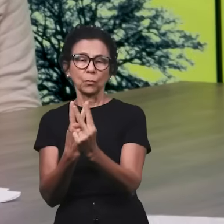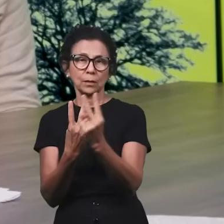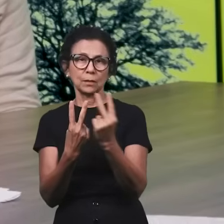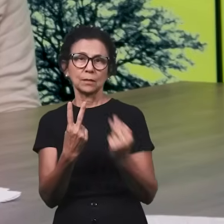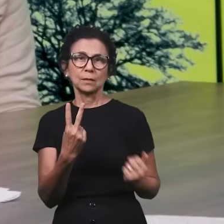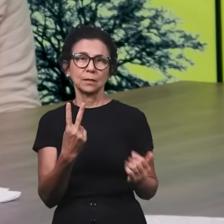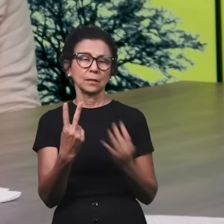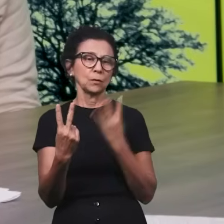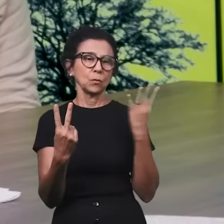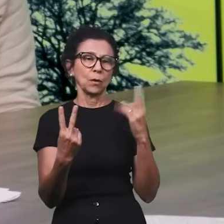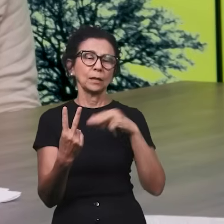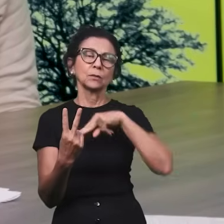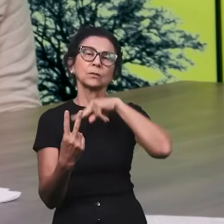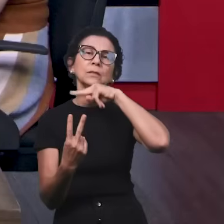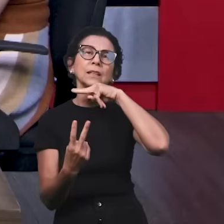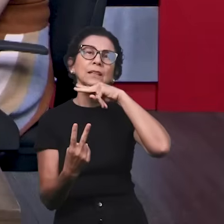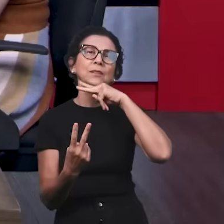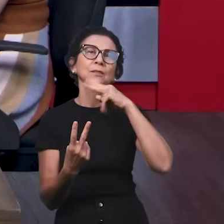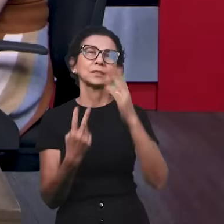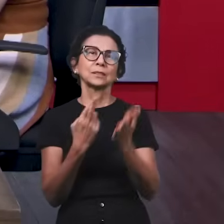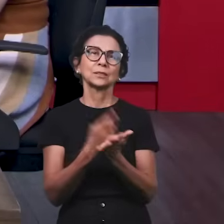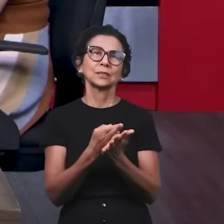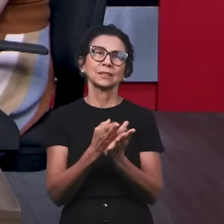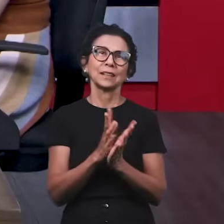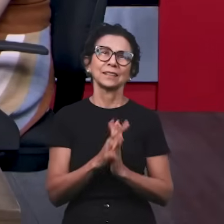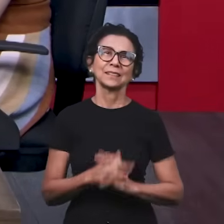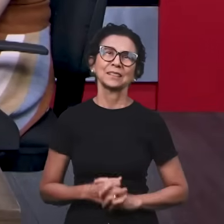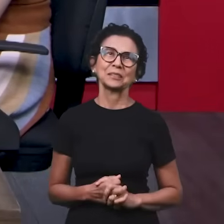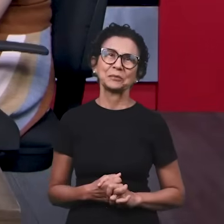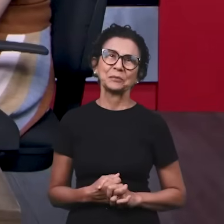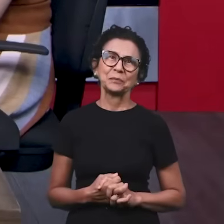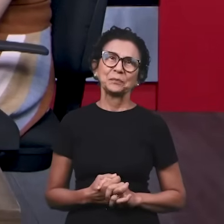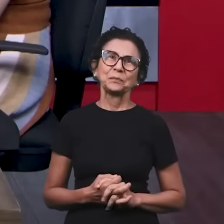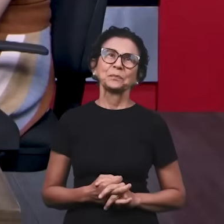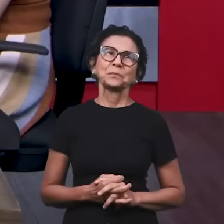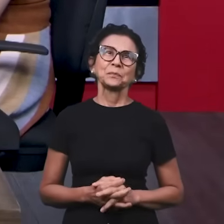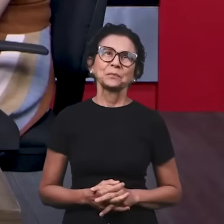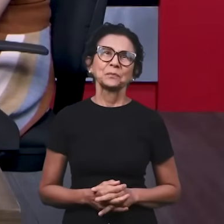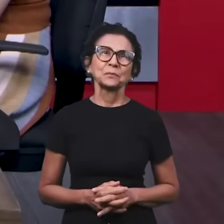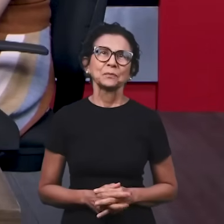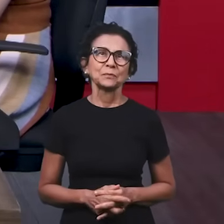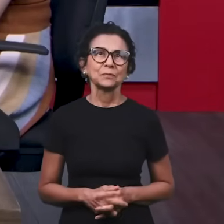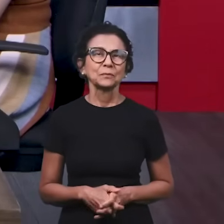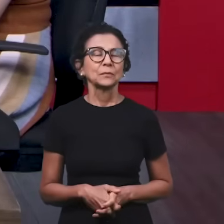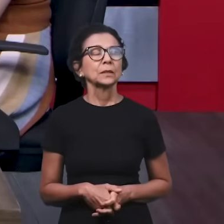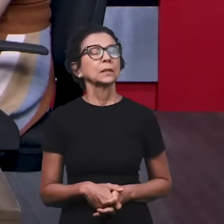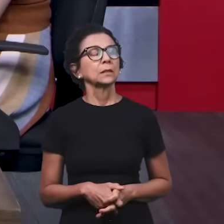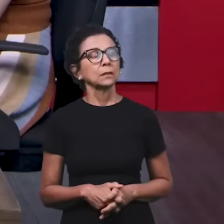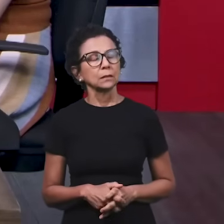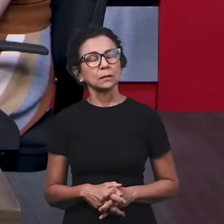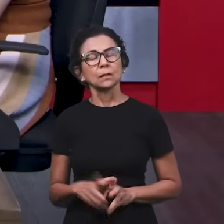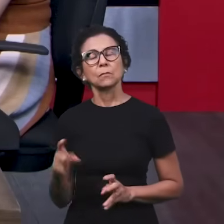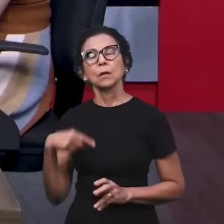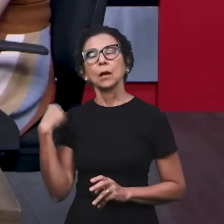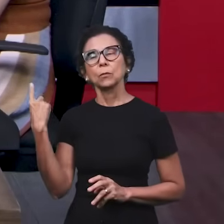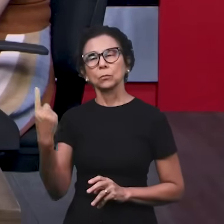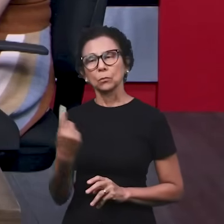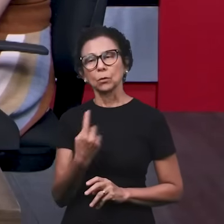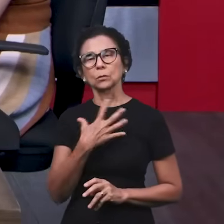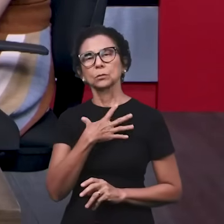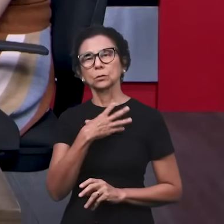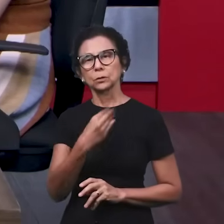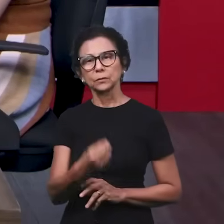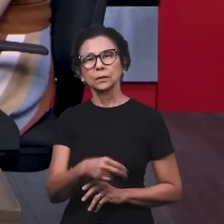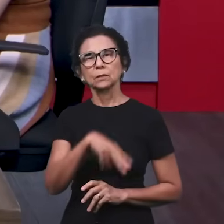um, então são 4 netos da herança aqui que o Senhor tem nos dado. E esta herança, desde cedo, né, vem